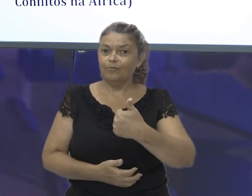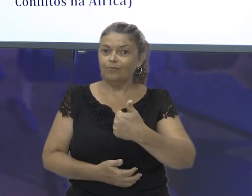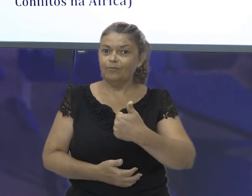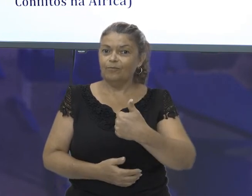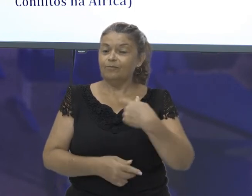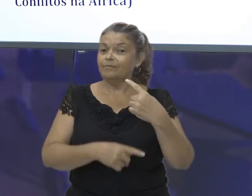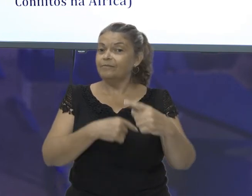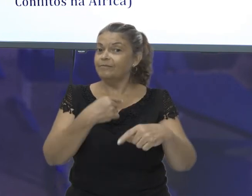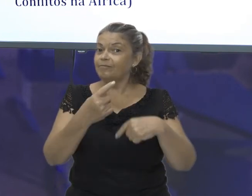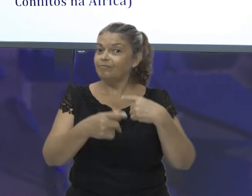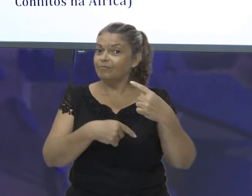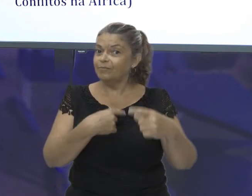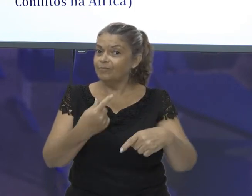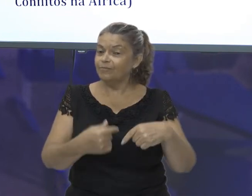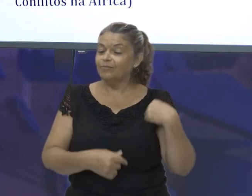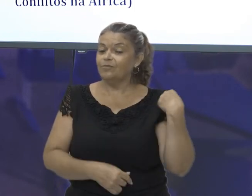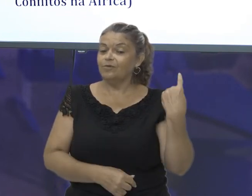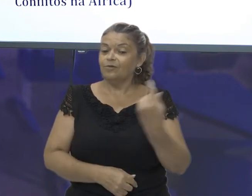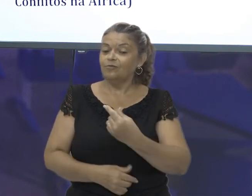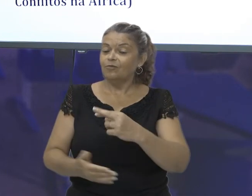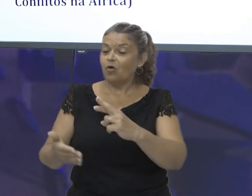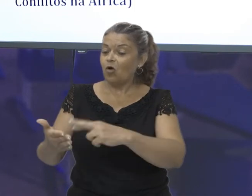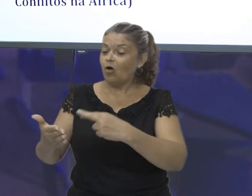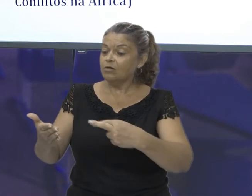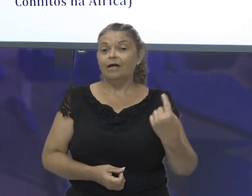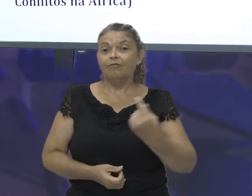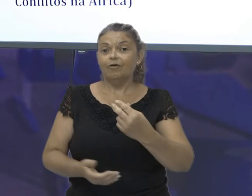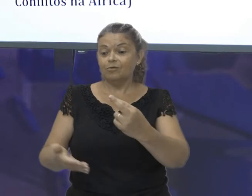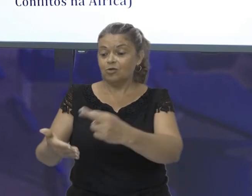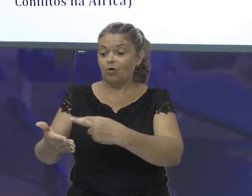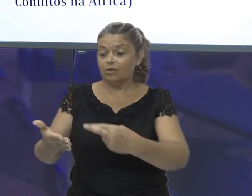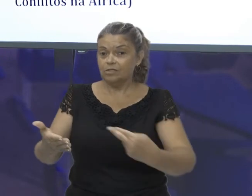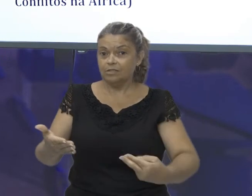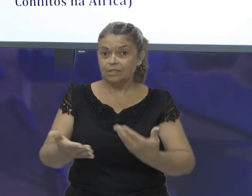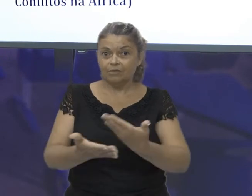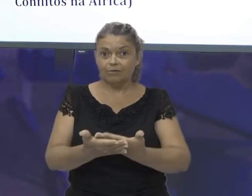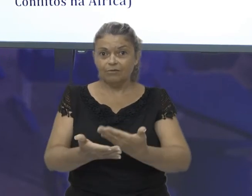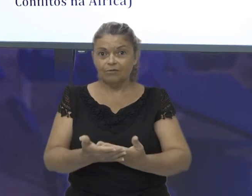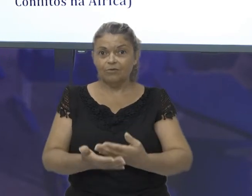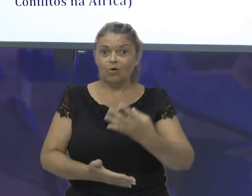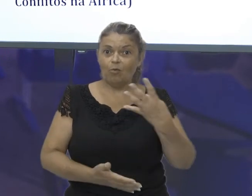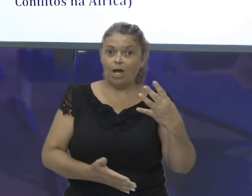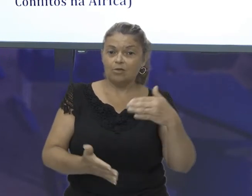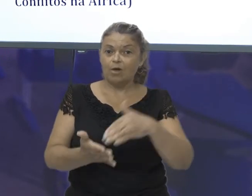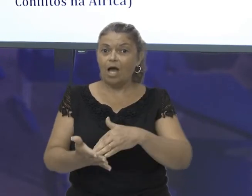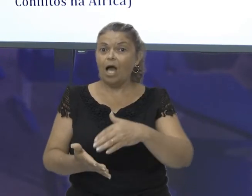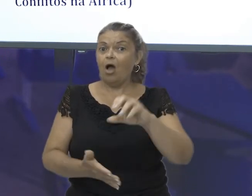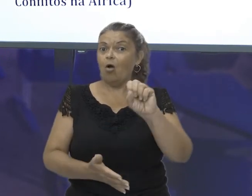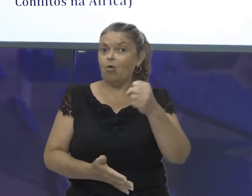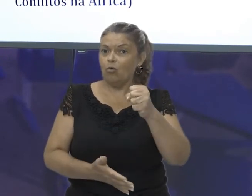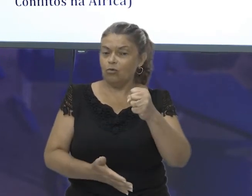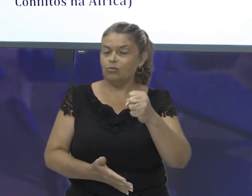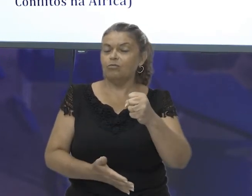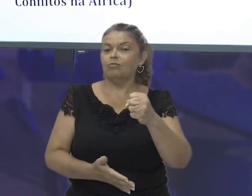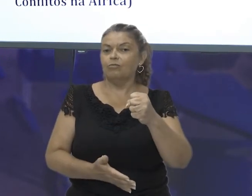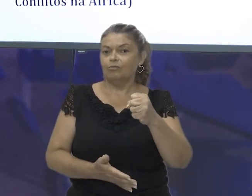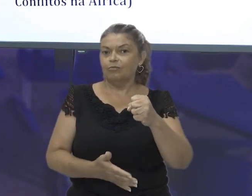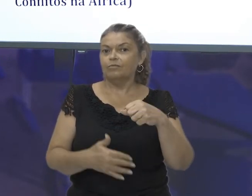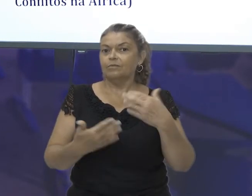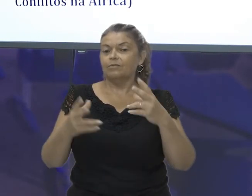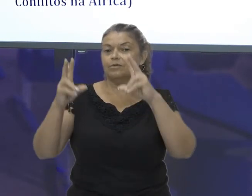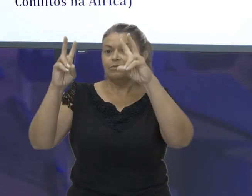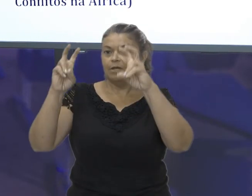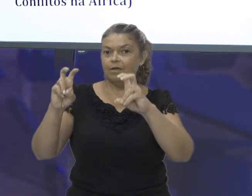1, tá certo? Na nossa próxima aula, vamos corrigir as aulas de 4 a 8, que